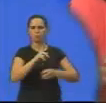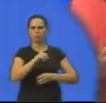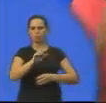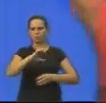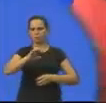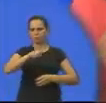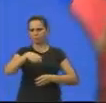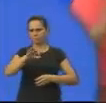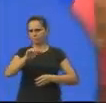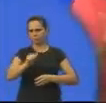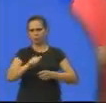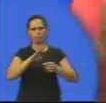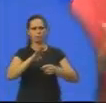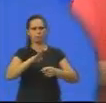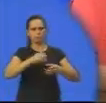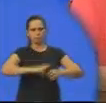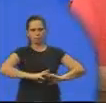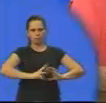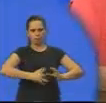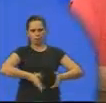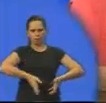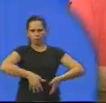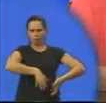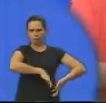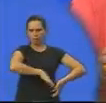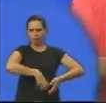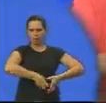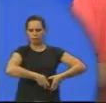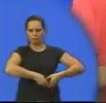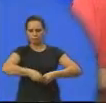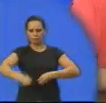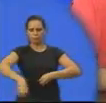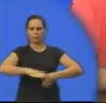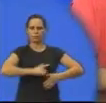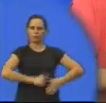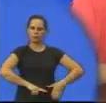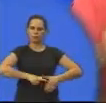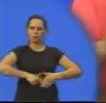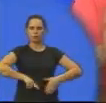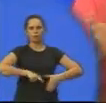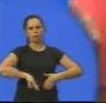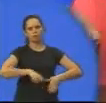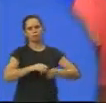a bolsa, né, em que o bebê estava envolto, e depois é feito